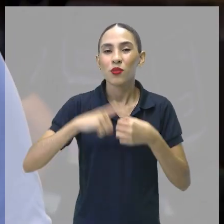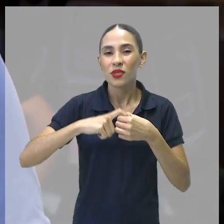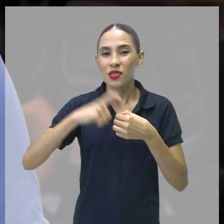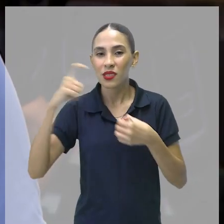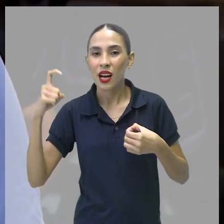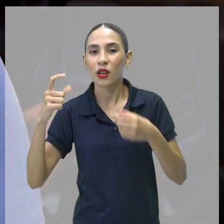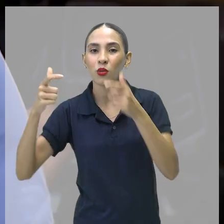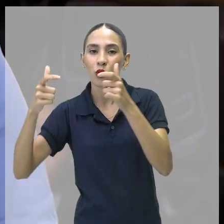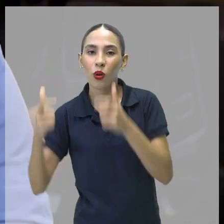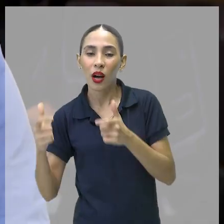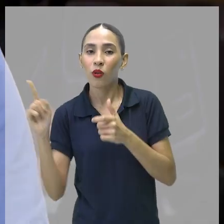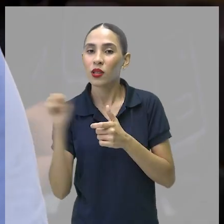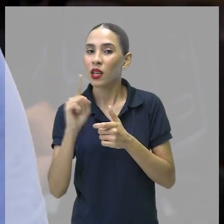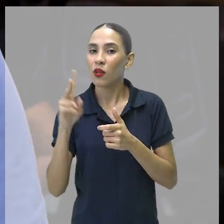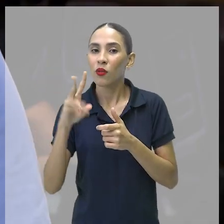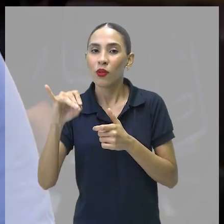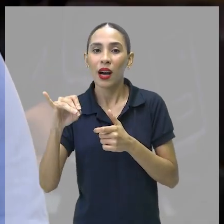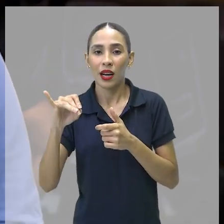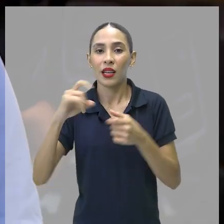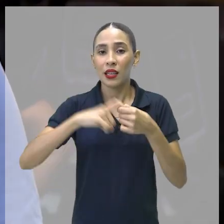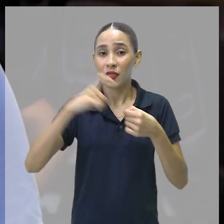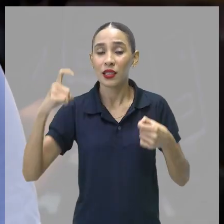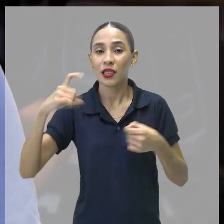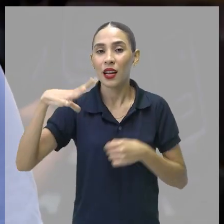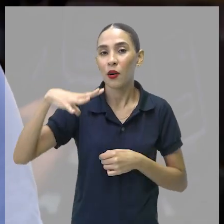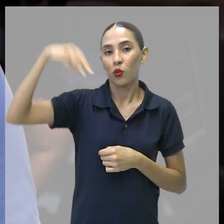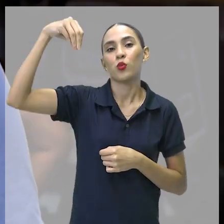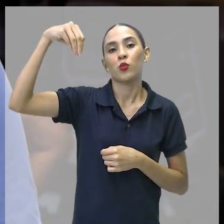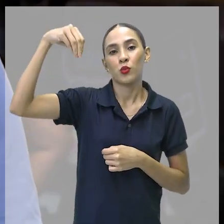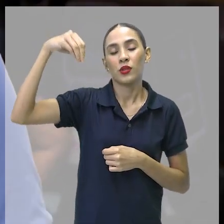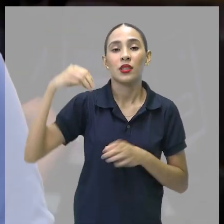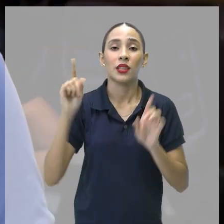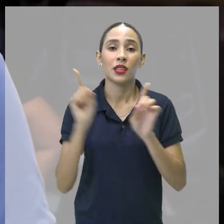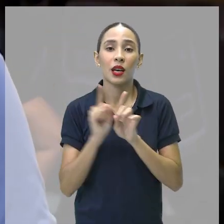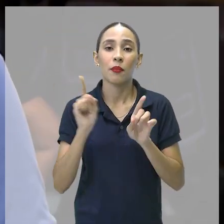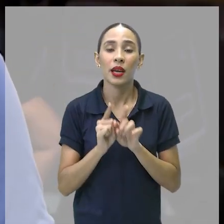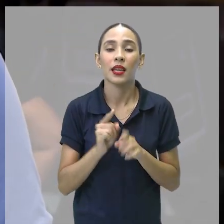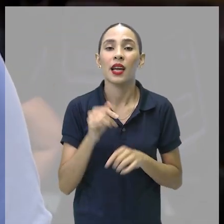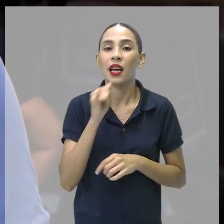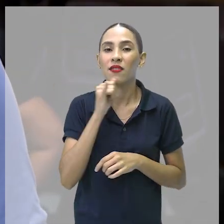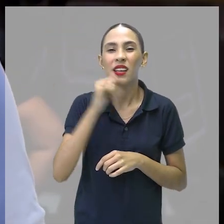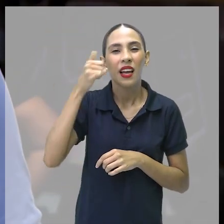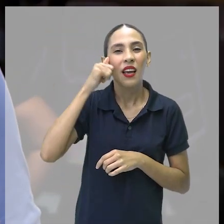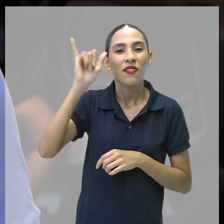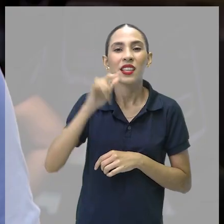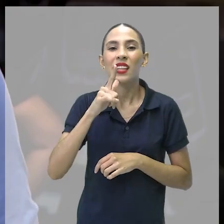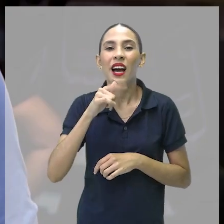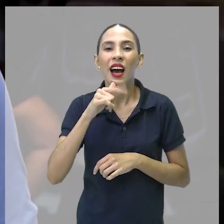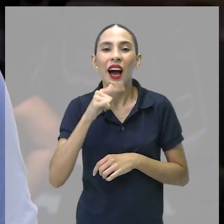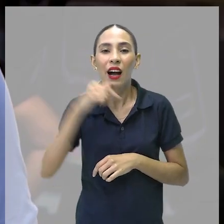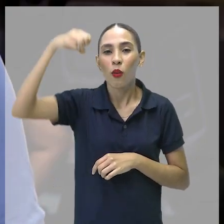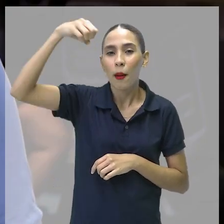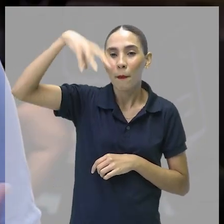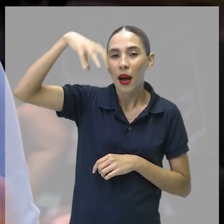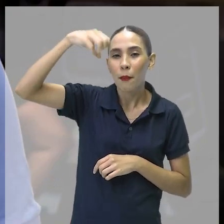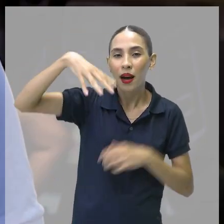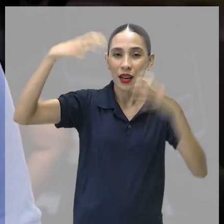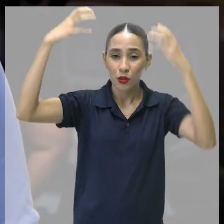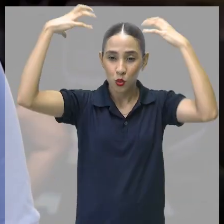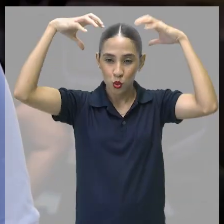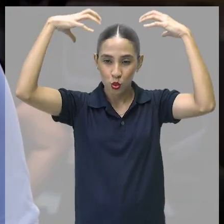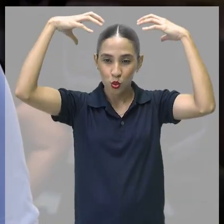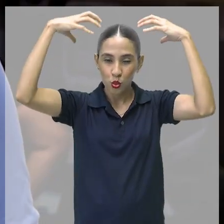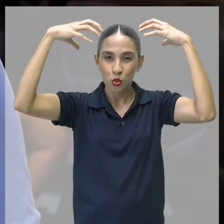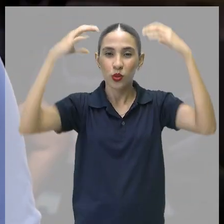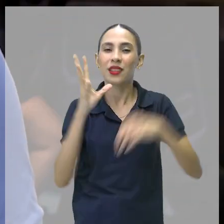de um ambiente que não vai estar mais nele, desligar as luzes, quando você não deixa a água do chuveiro elétrico, aquele